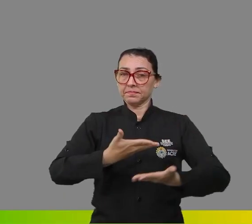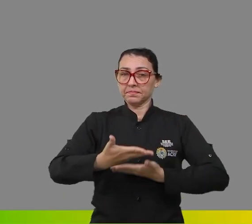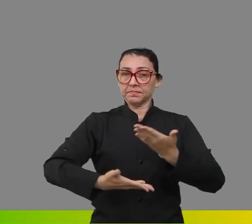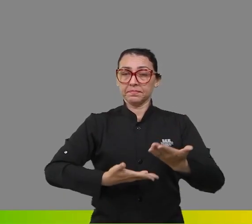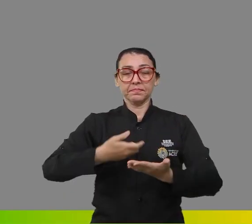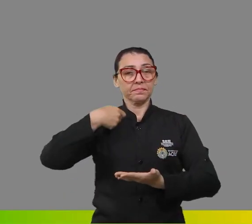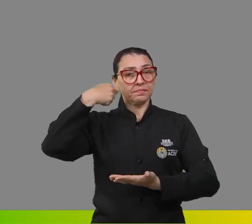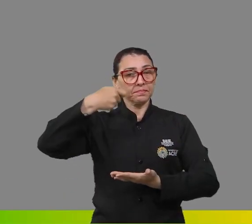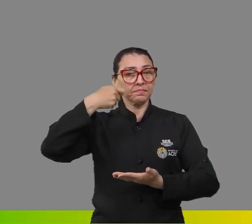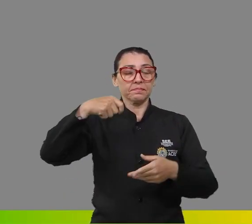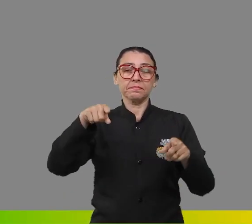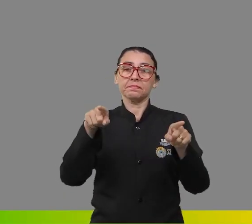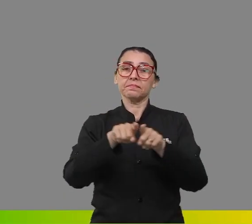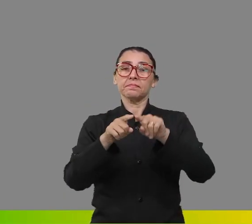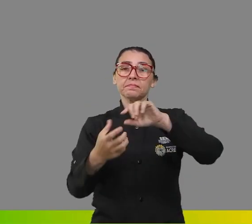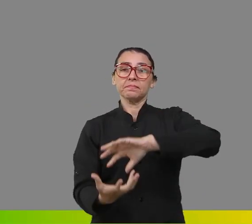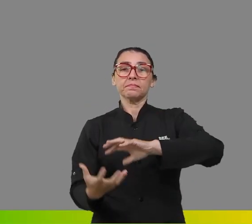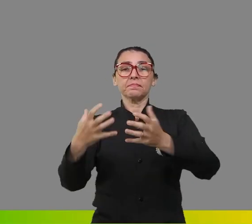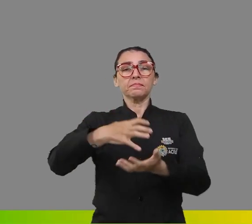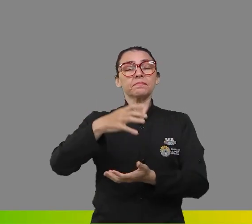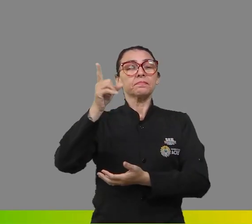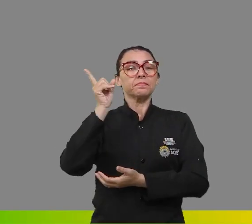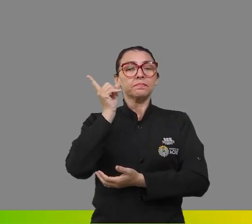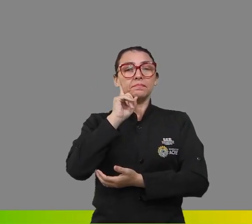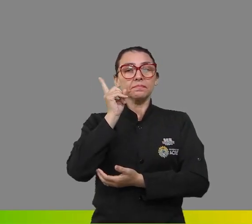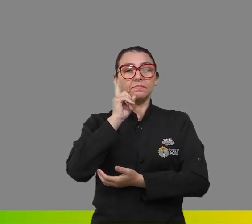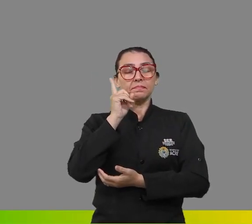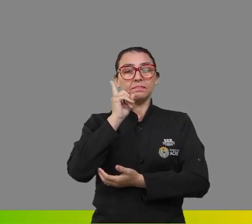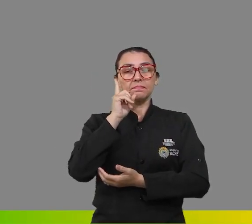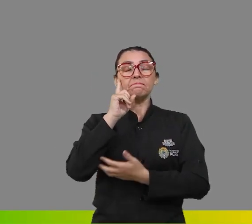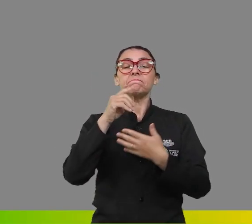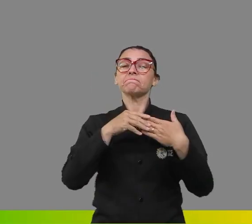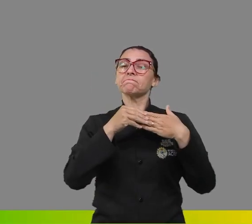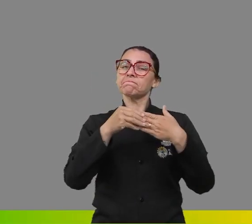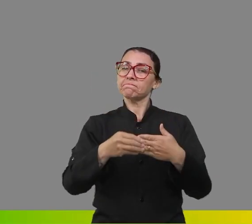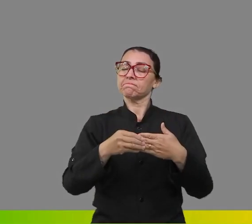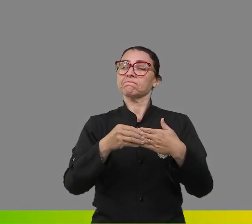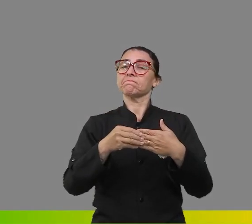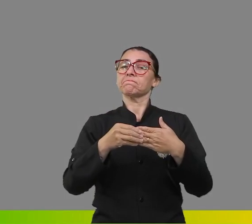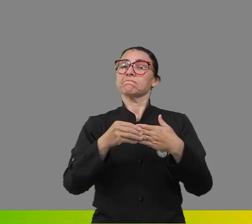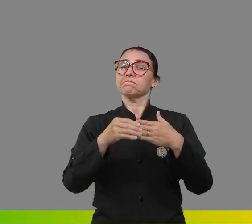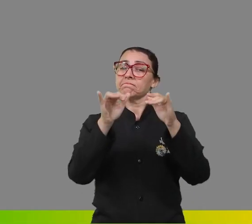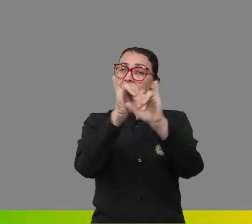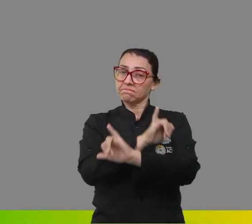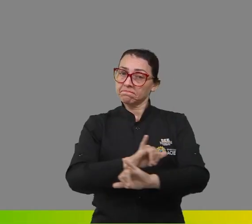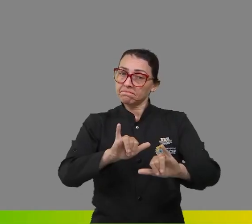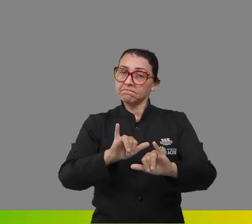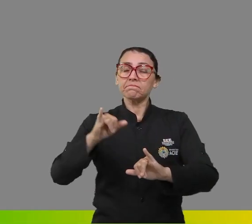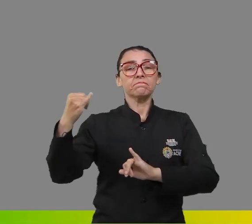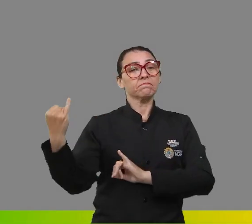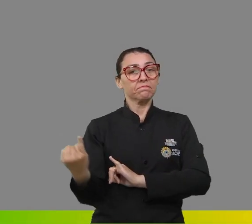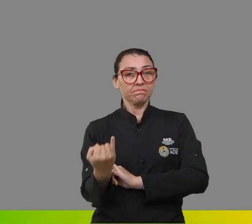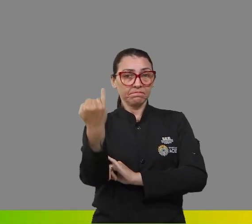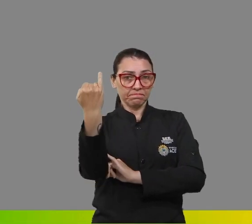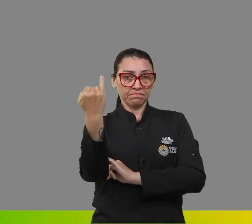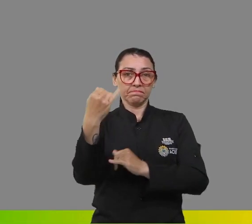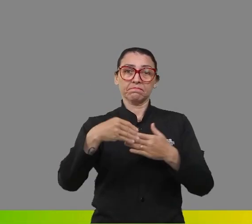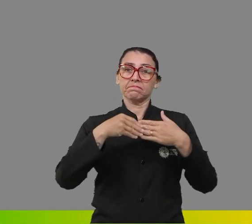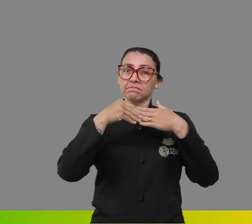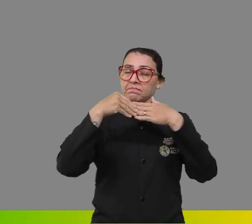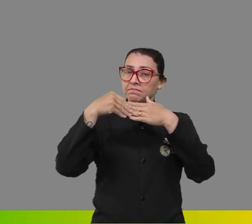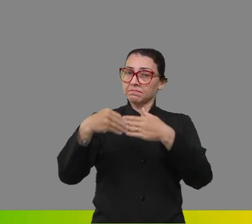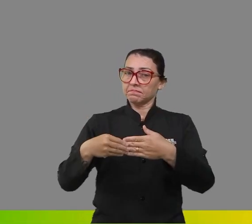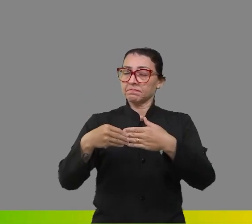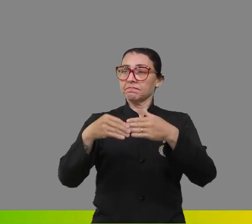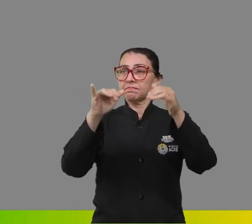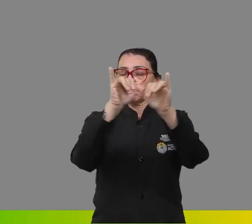artística. Além de transformar o dia a dia, a intervenção urbana carrega mensagens importante. Então, ela traz ali